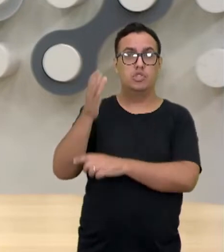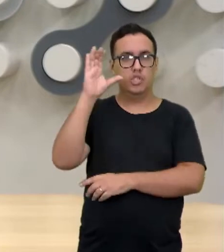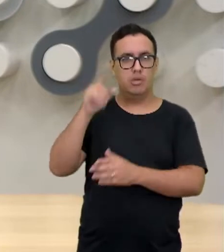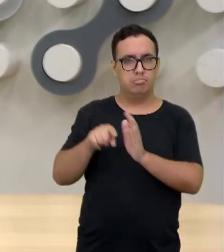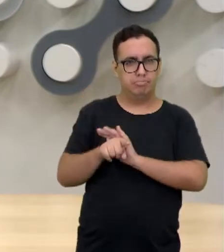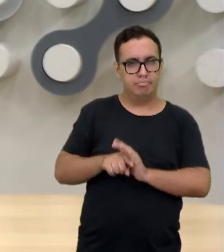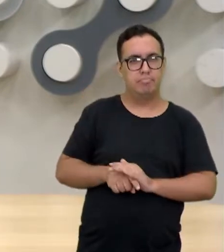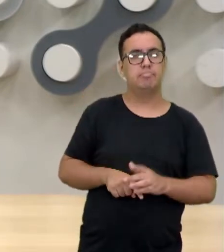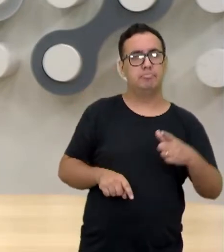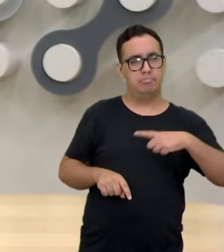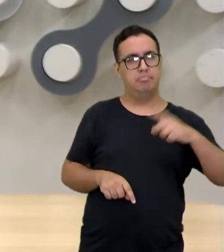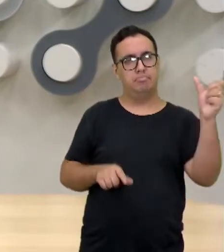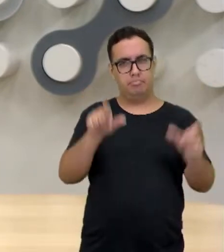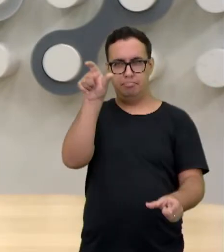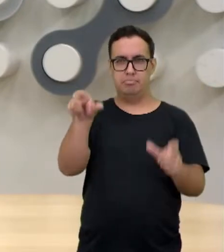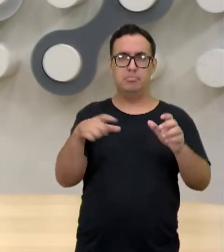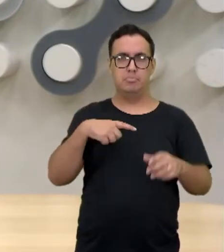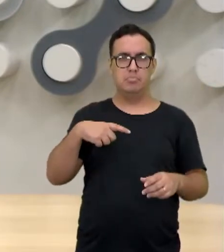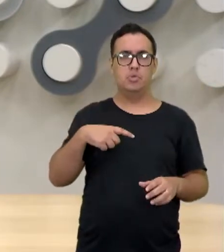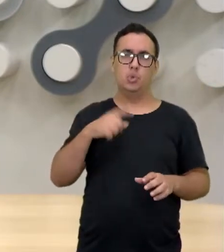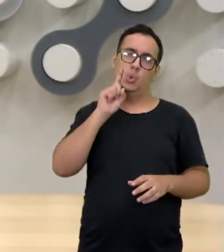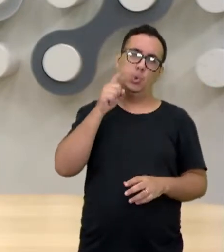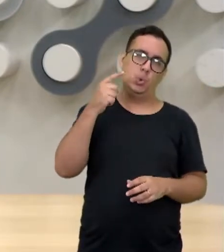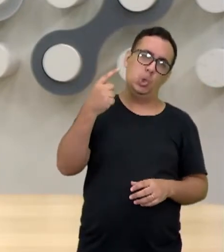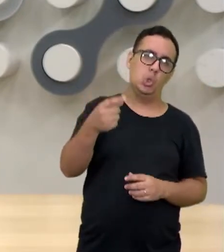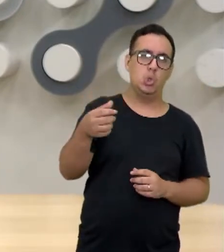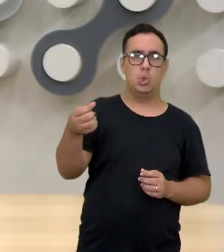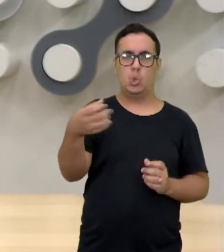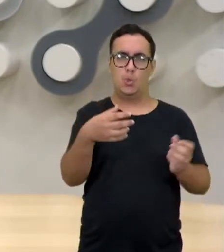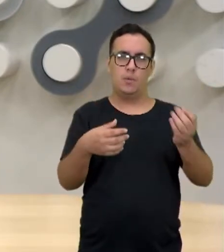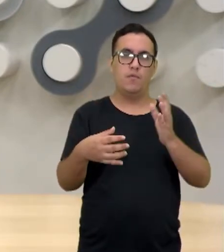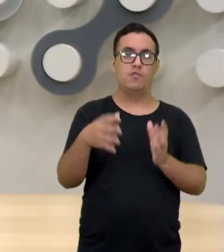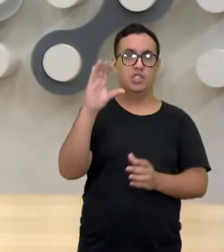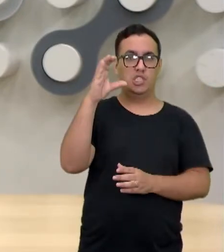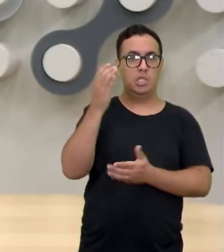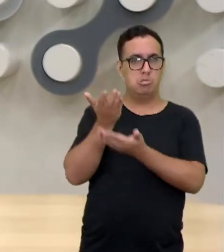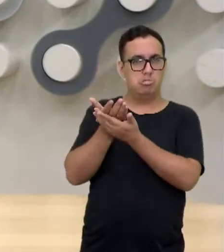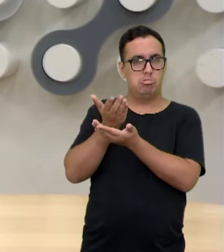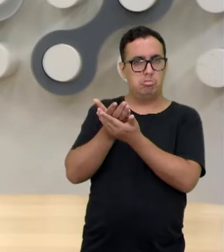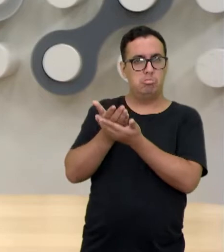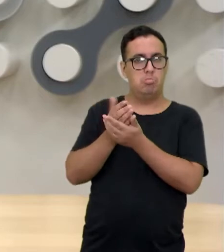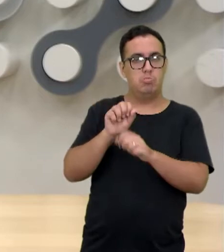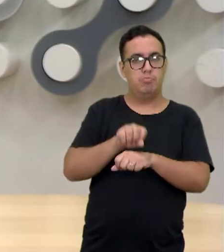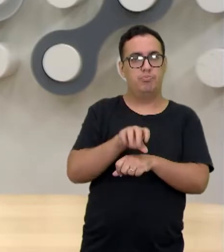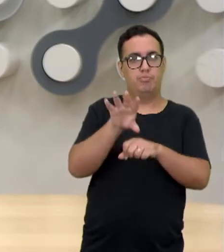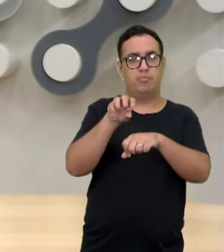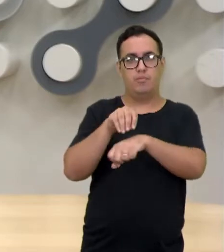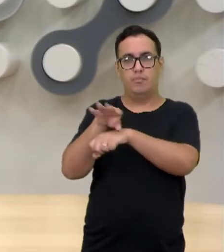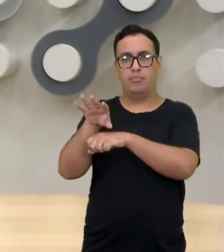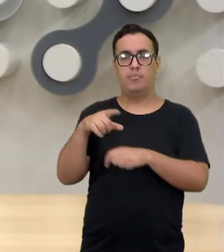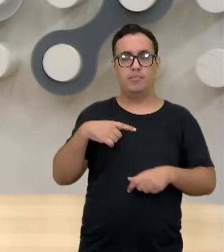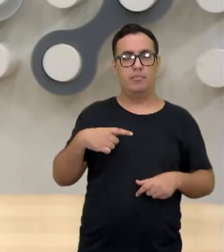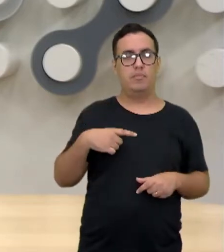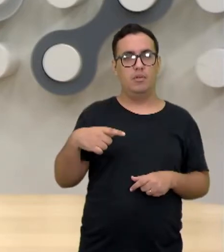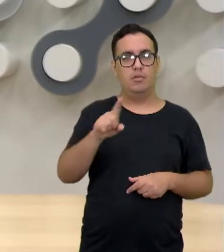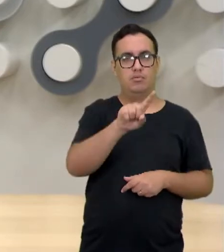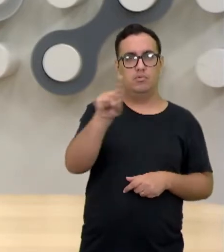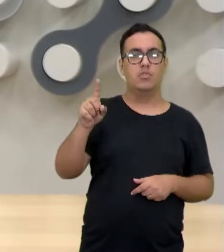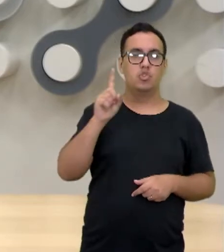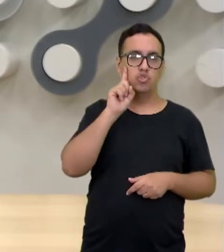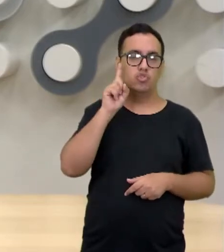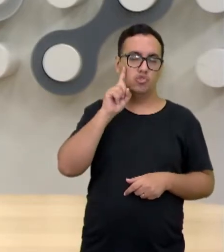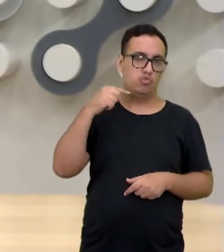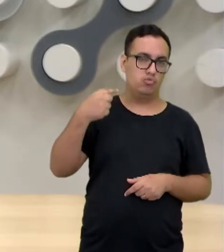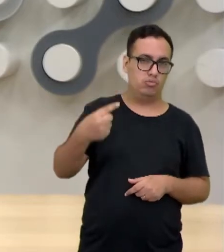né, que estão ali cotidianamente fazendo a ciência e que compartilham, né, o seu cotidiano